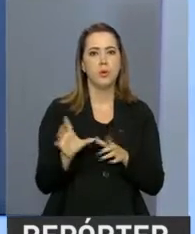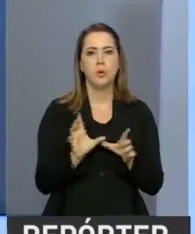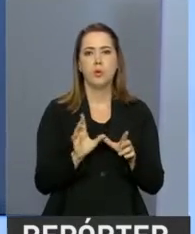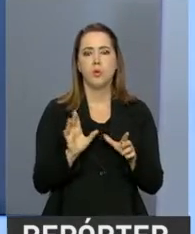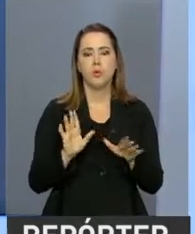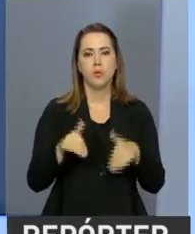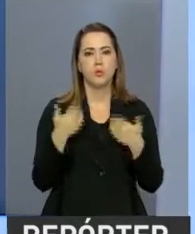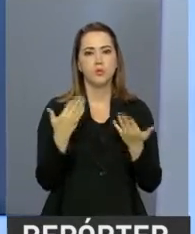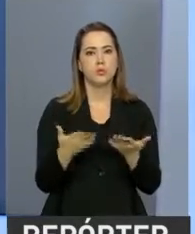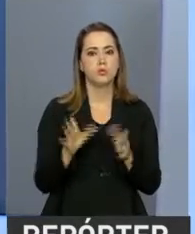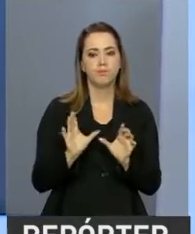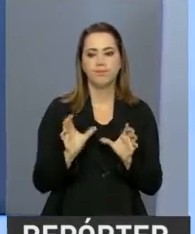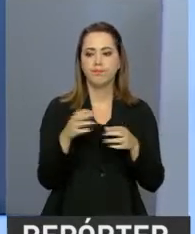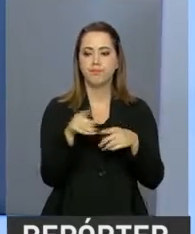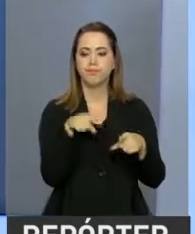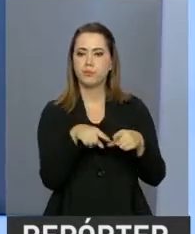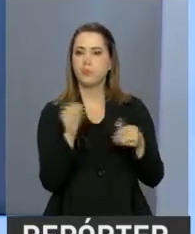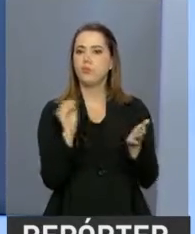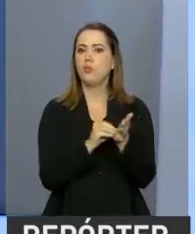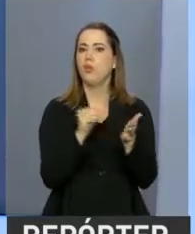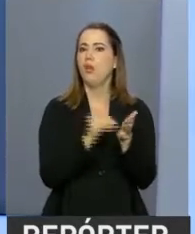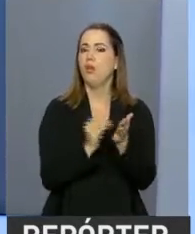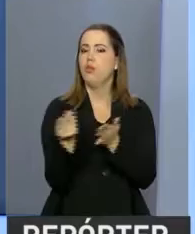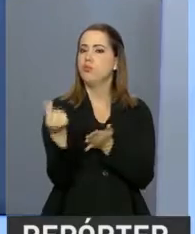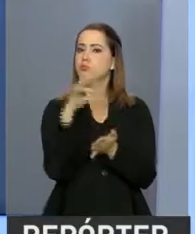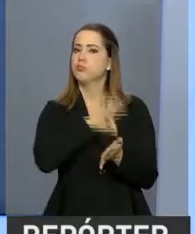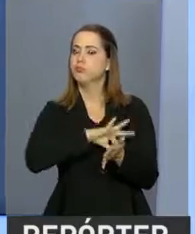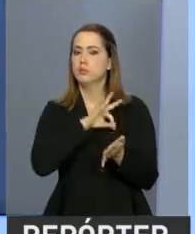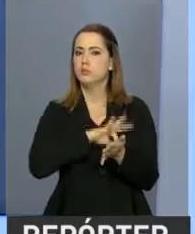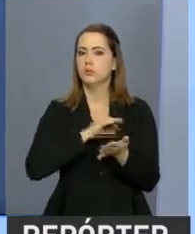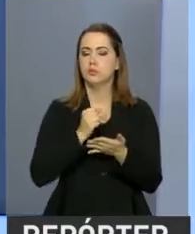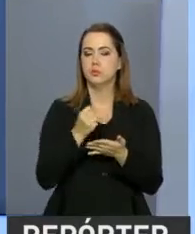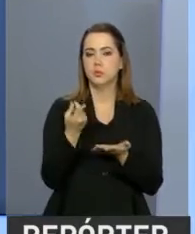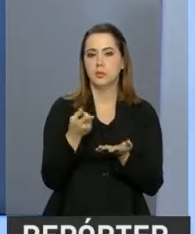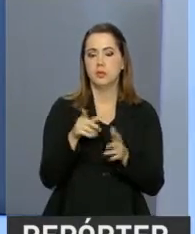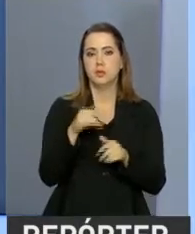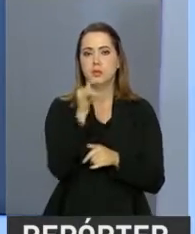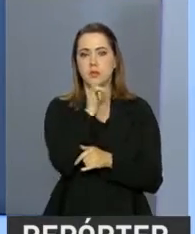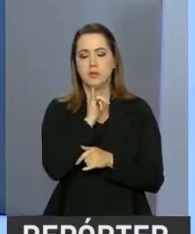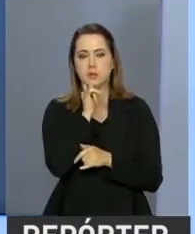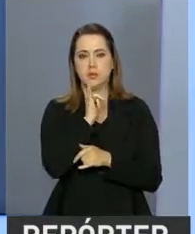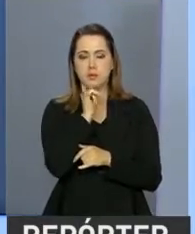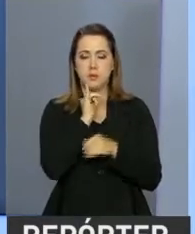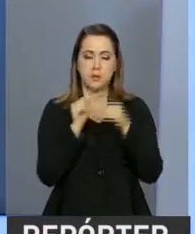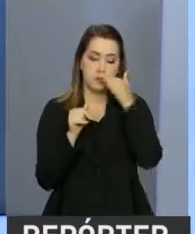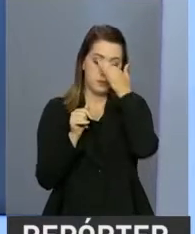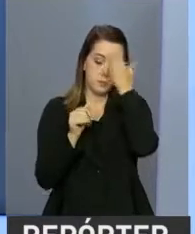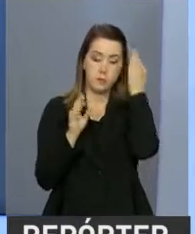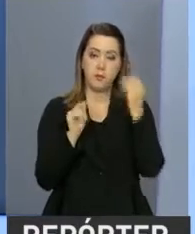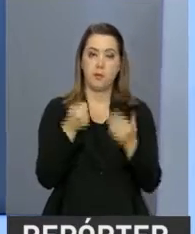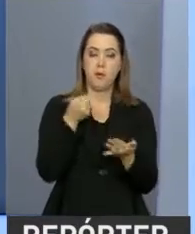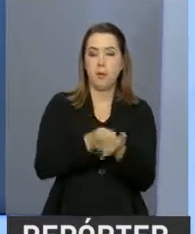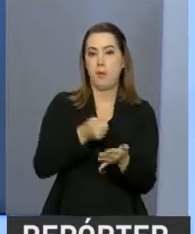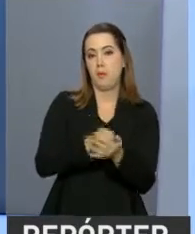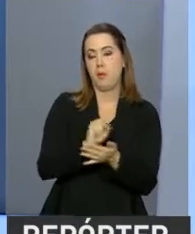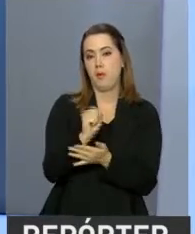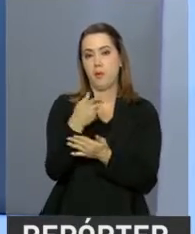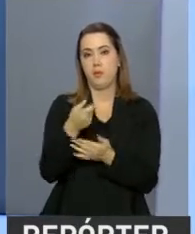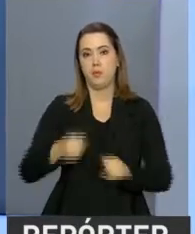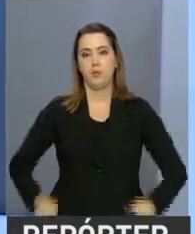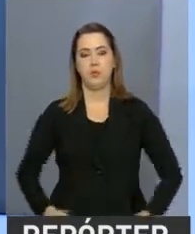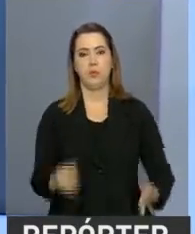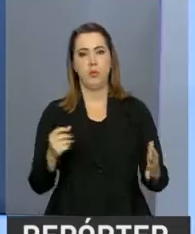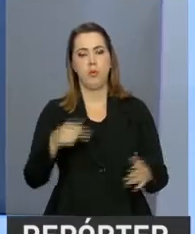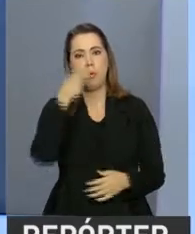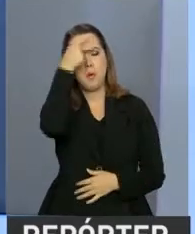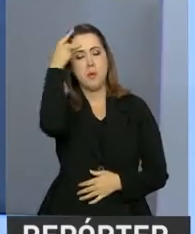eventuais situações de falta de capacidade operacional de prestadores de serviço por exemplo o mesmo pagamentos o gasto efetuado por